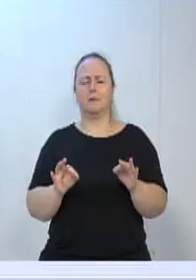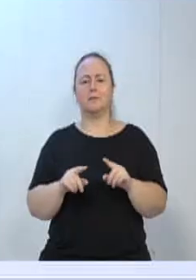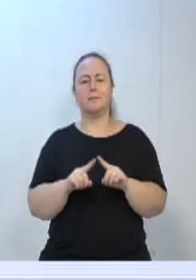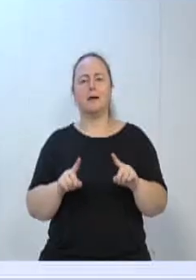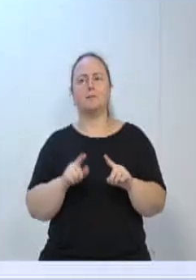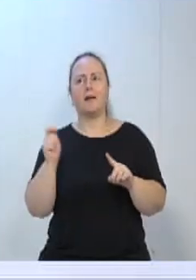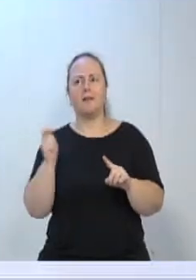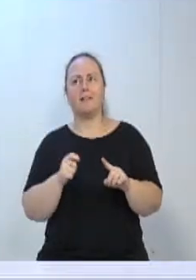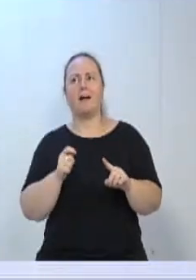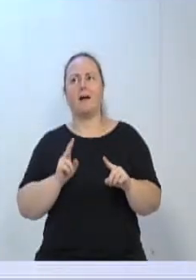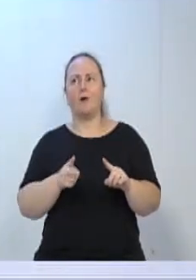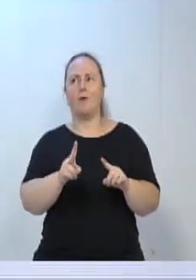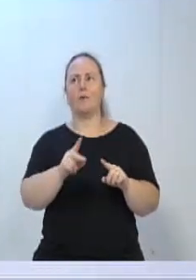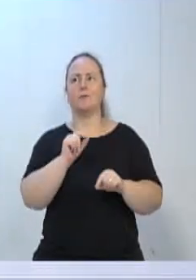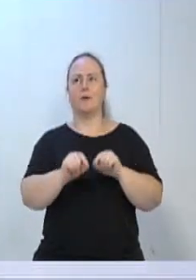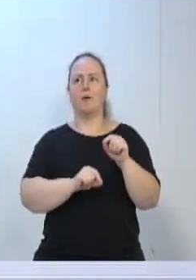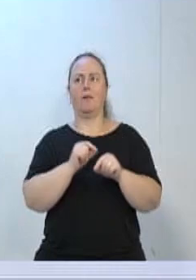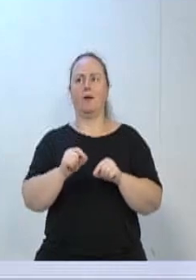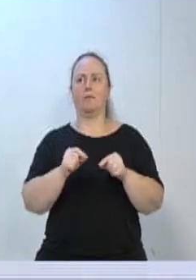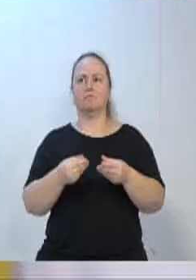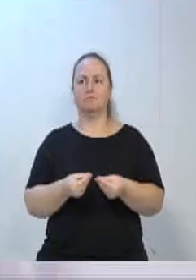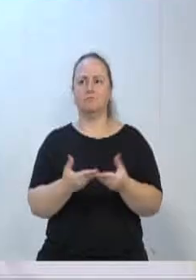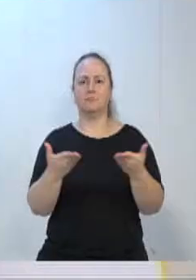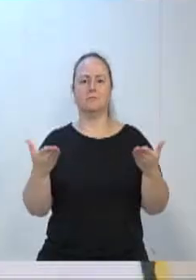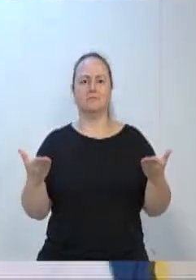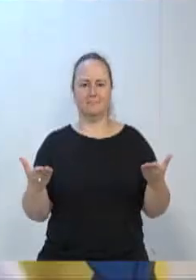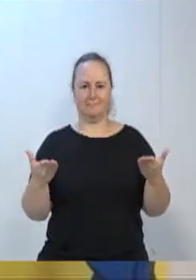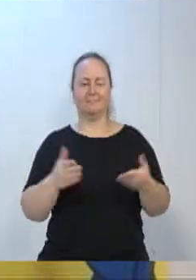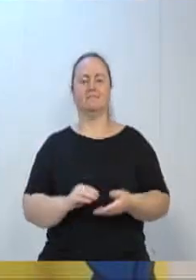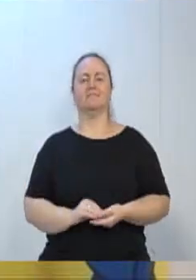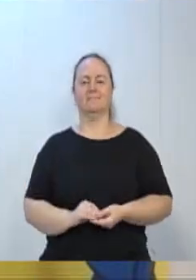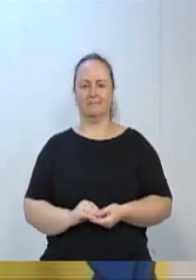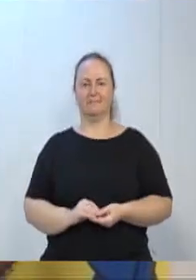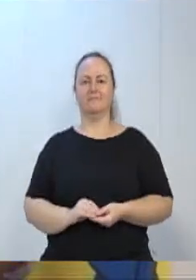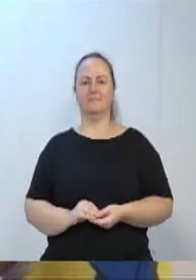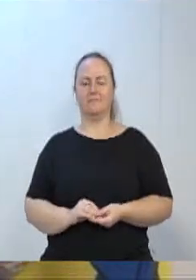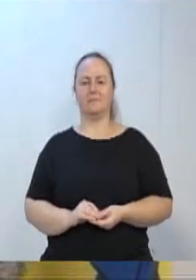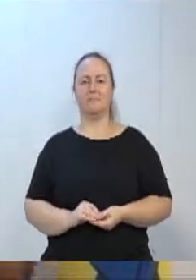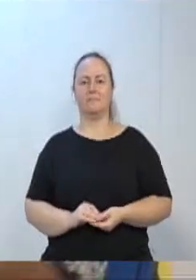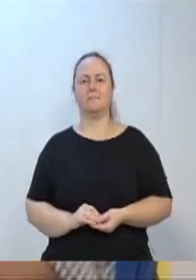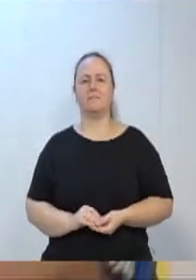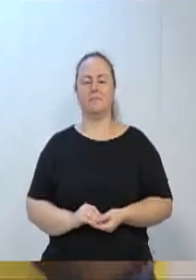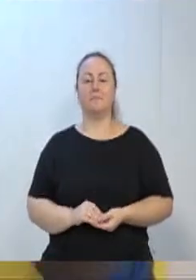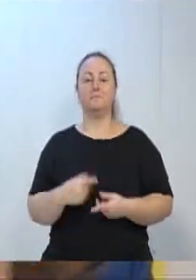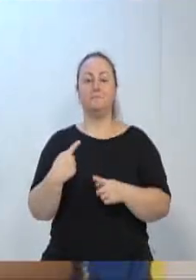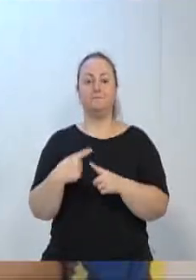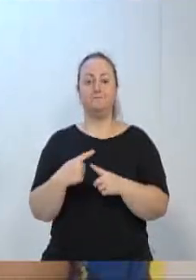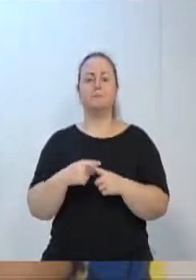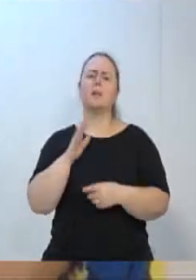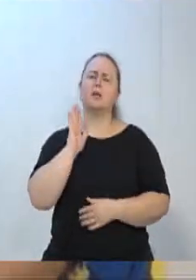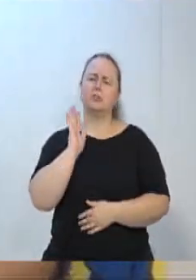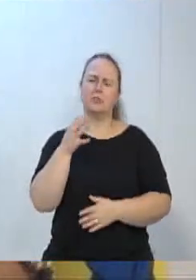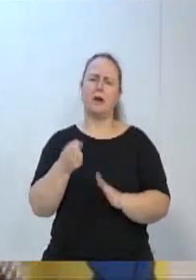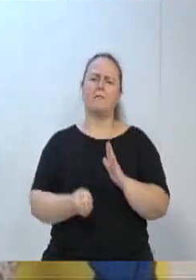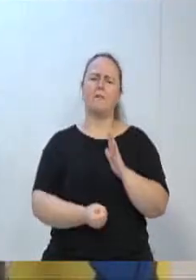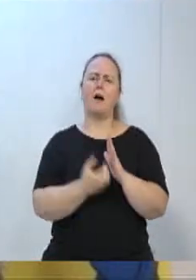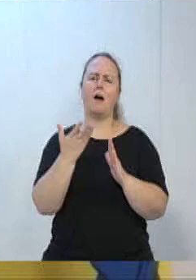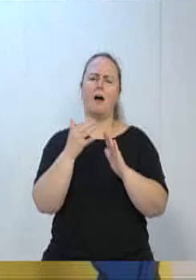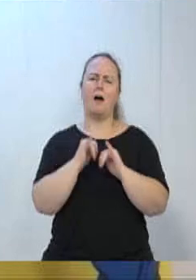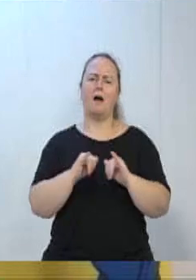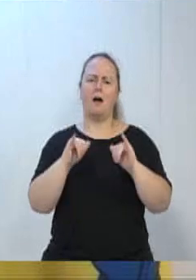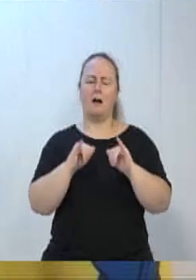poder dar continuidade nessa condição aí da pobreza menstrual, que, como já foi falado por várias vezes aqui, é um